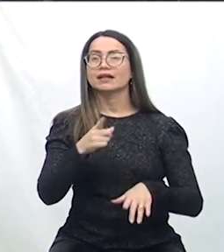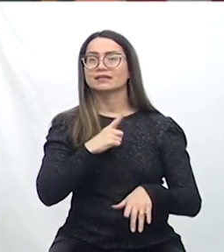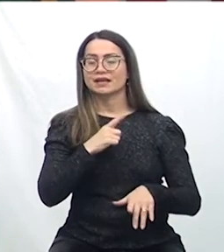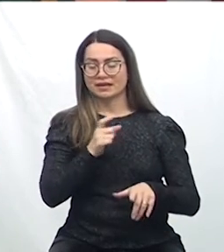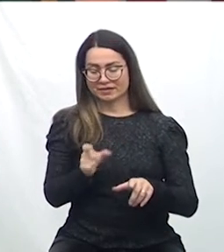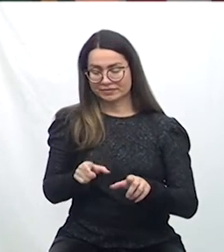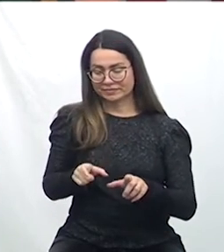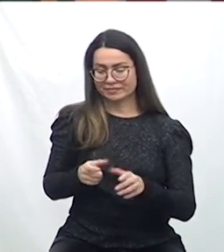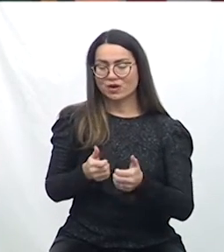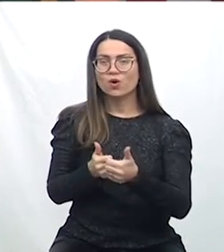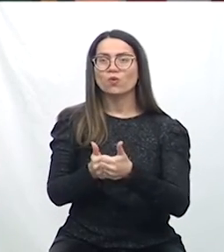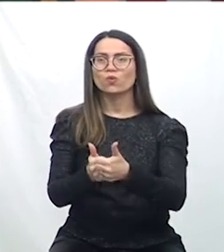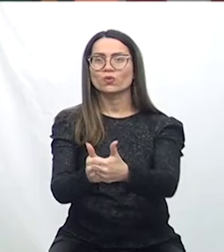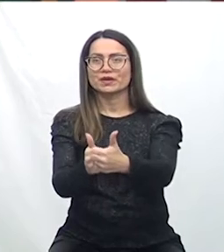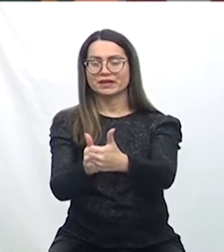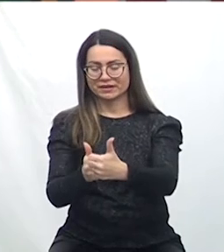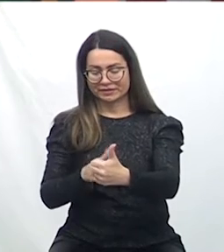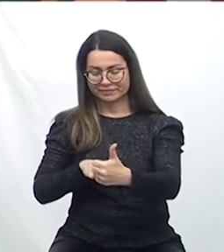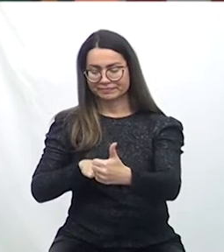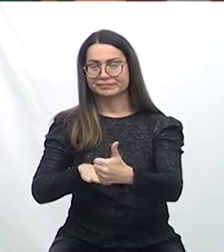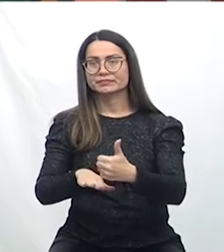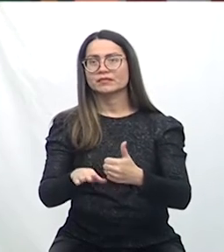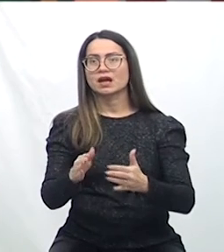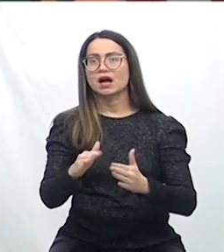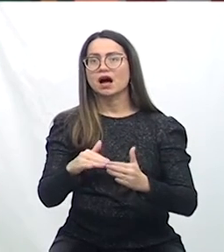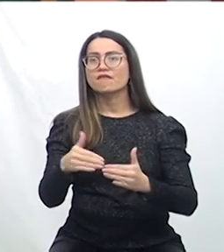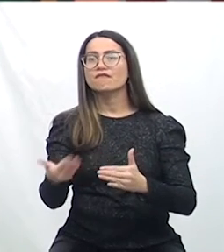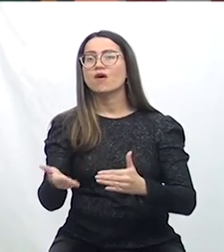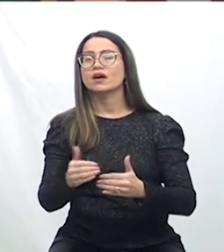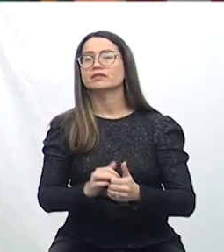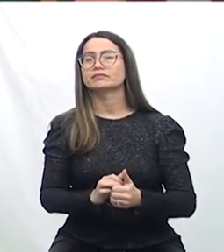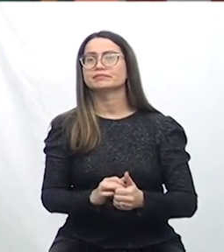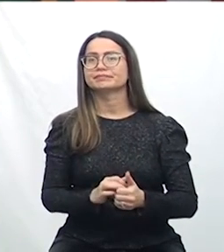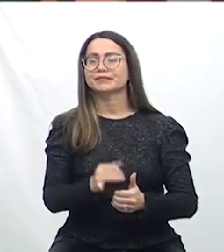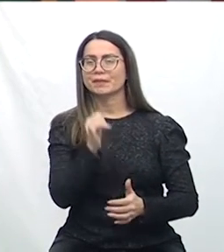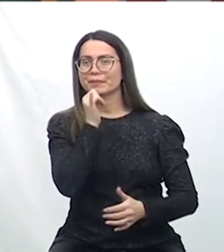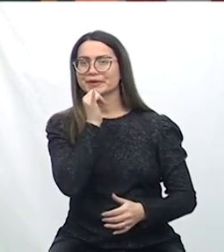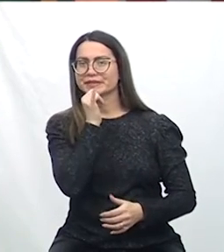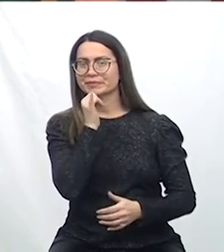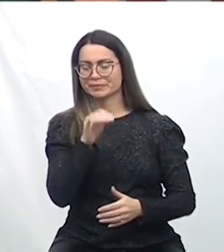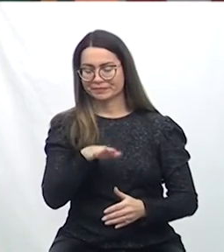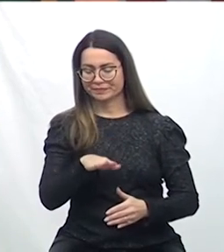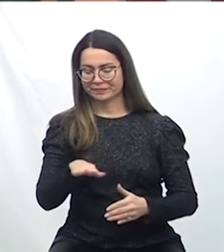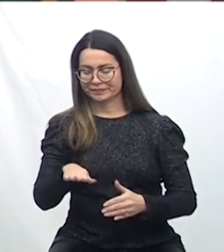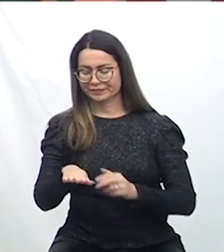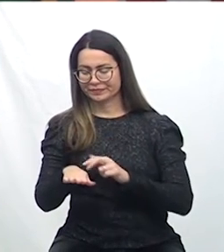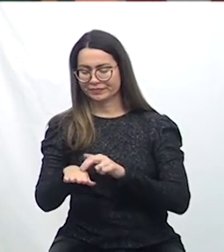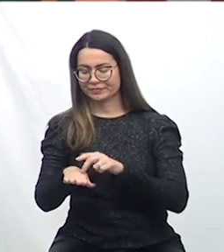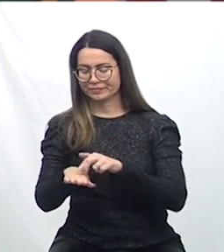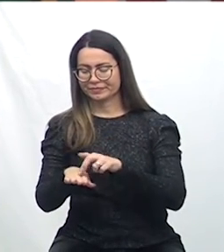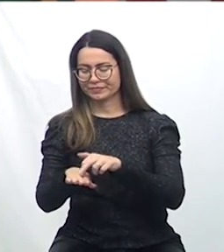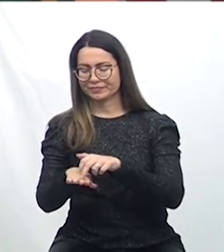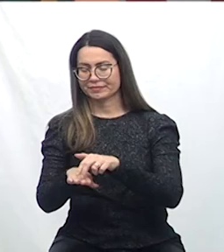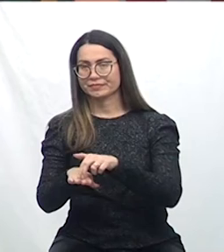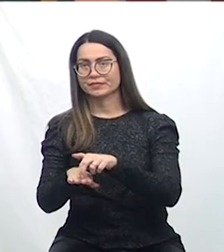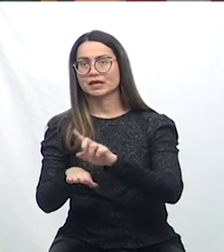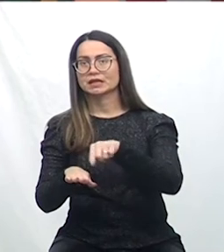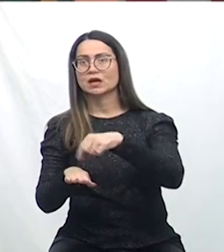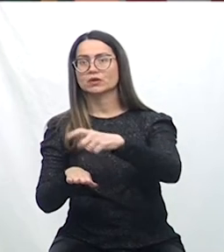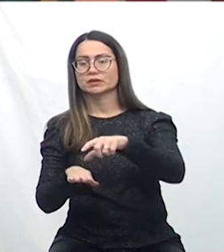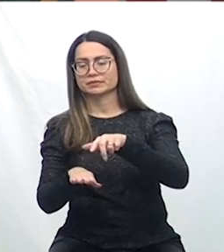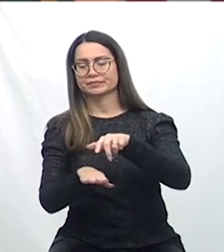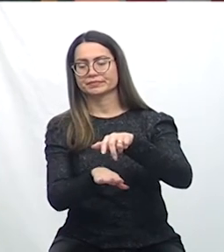o guia, né? E o guia, ele estava fora, ele ia num sentido e depois numa outra calçada ele está em outro sentido. Então, aí